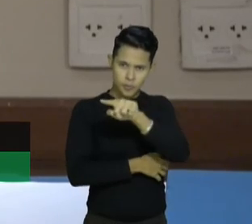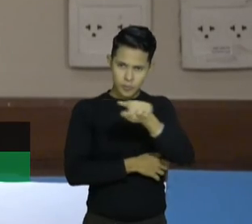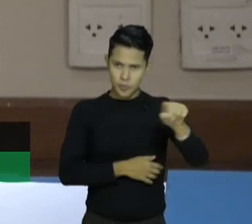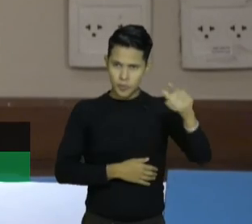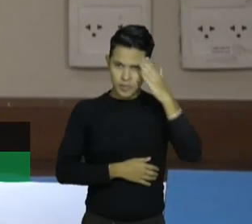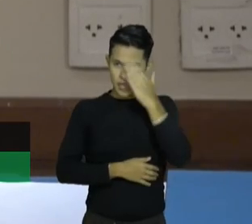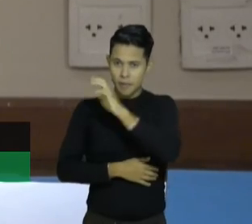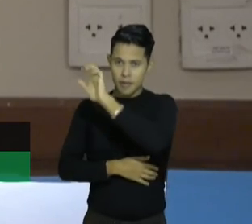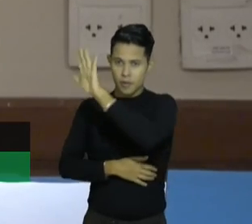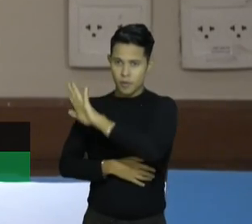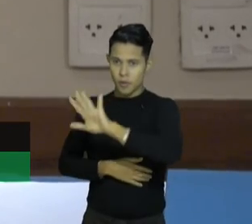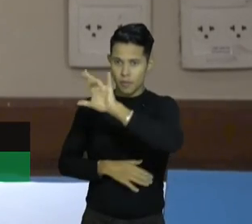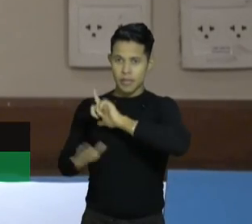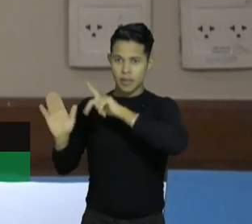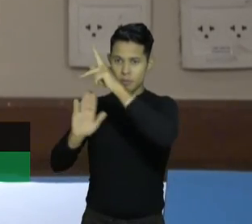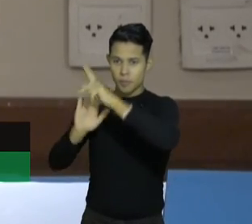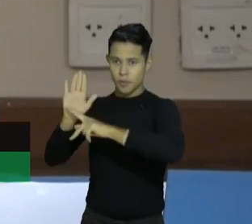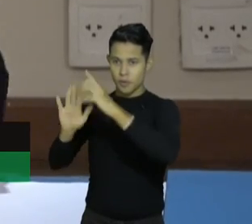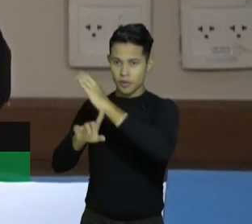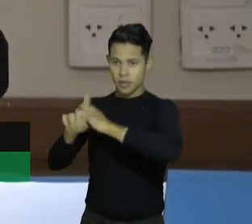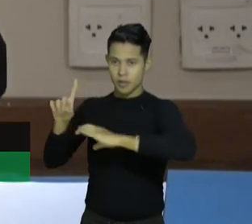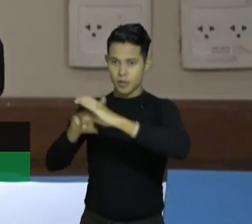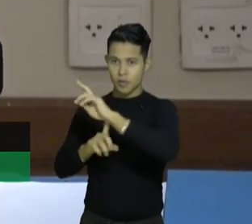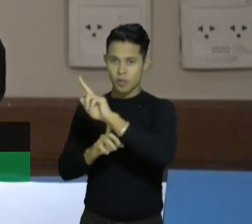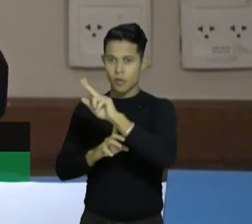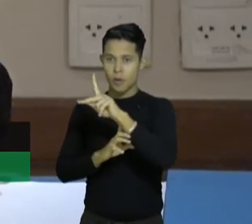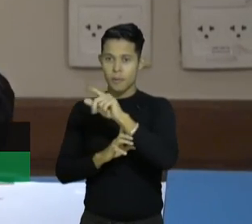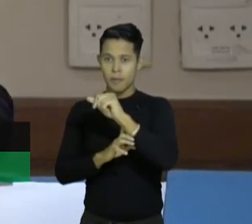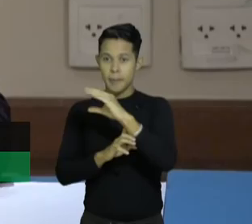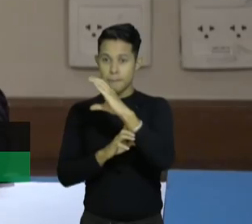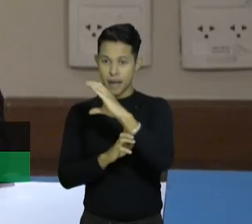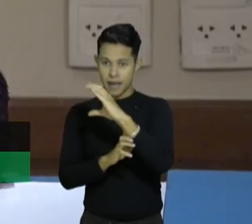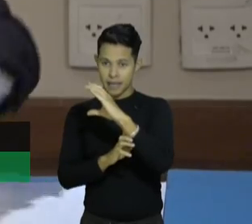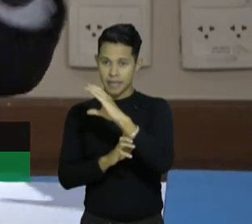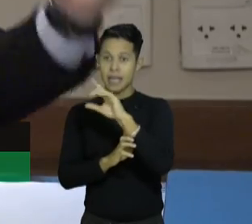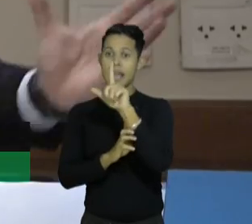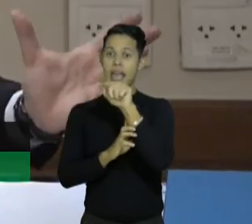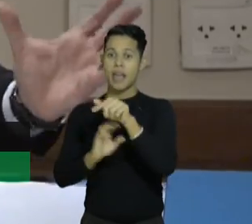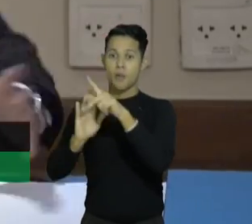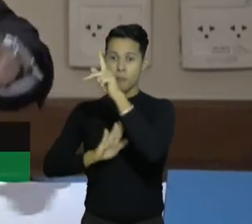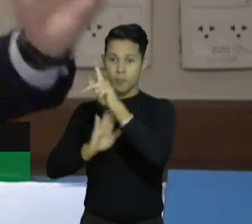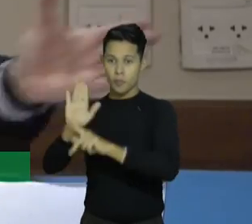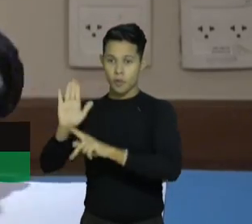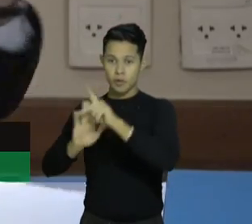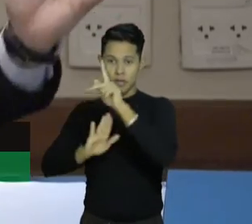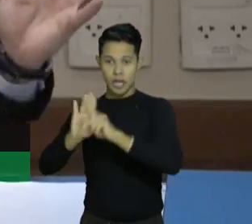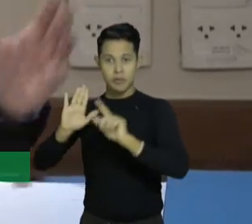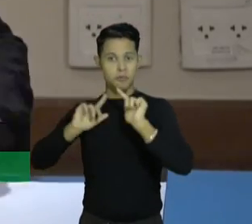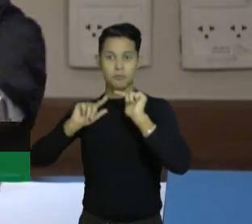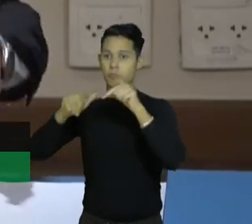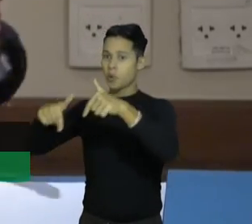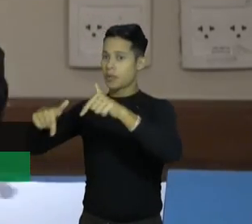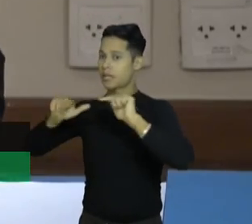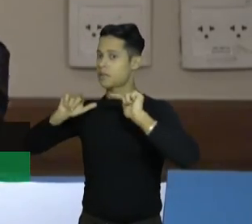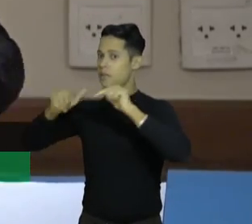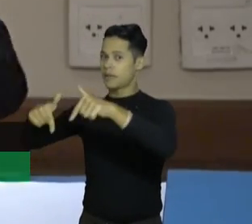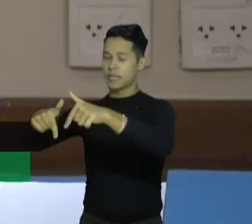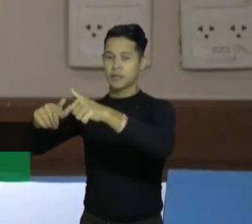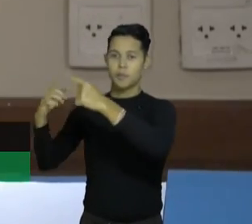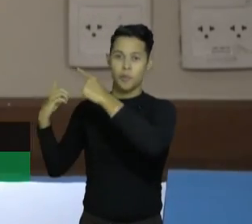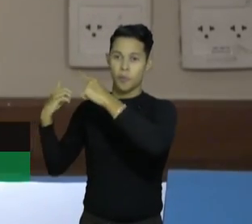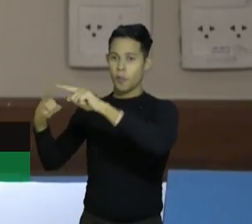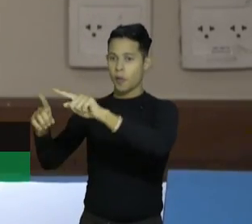programa agrícola comunitário chamado pac que é um programa de protecionismo a sua agricultura basicamente